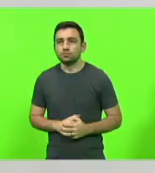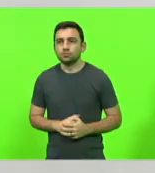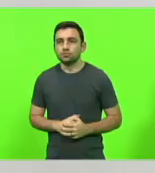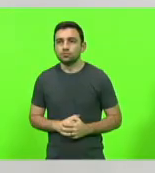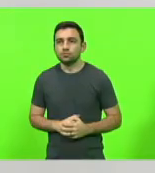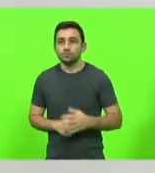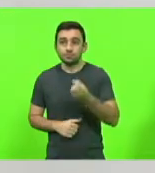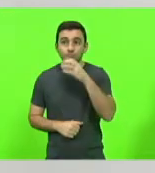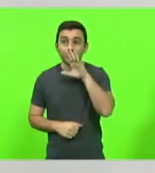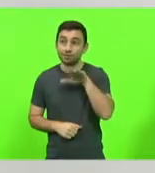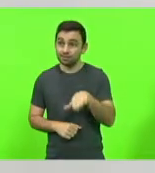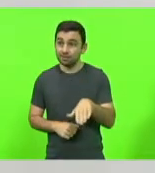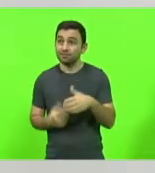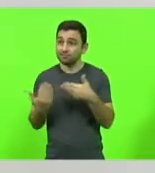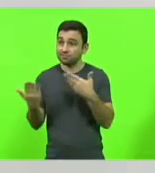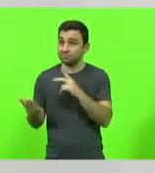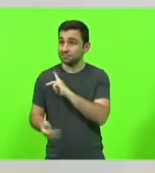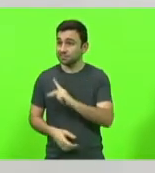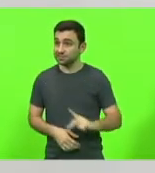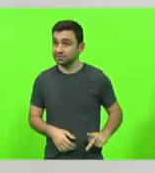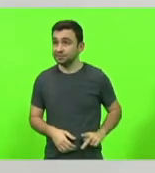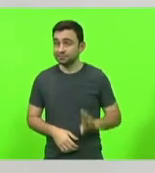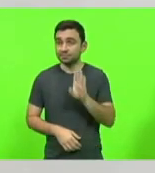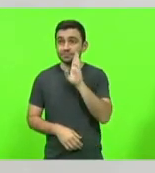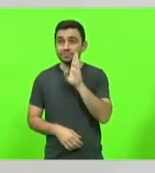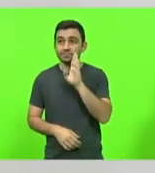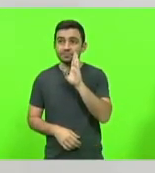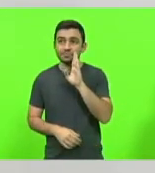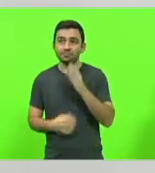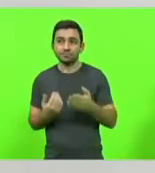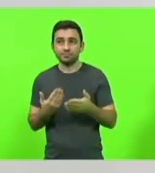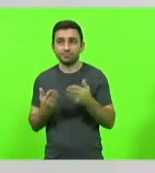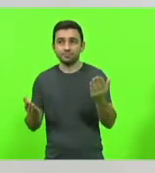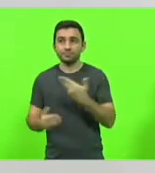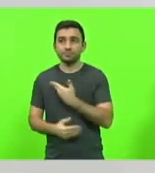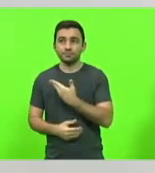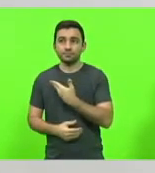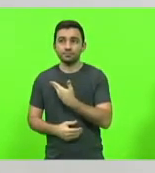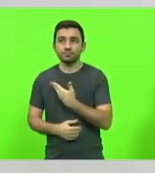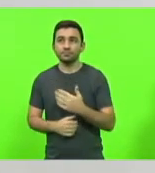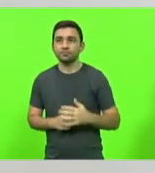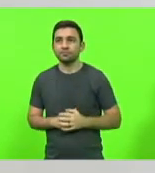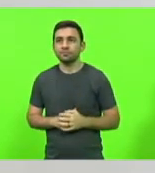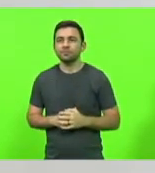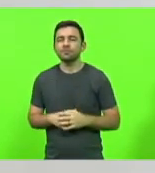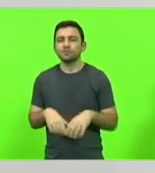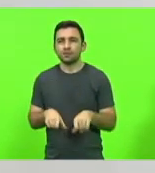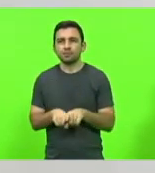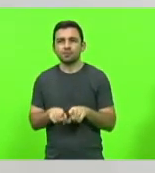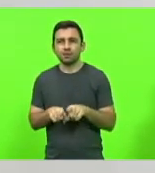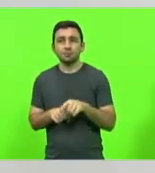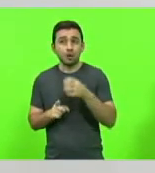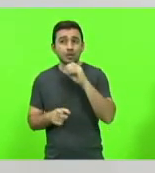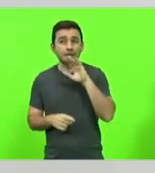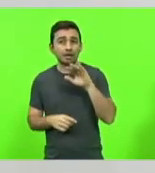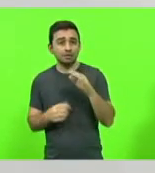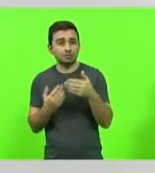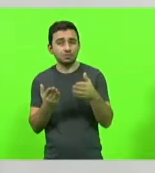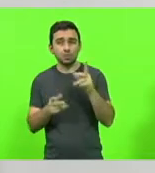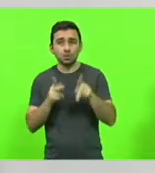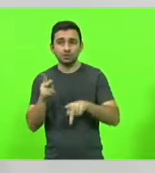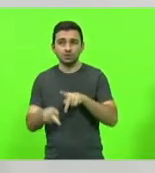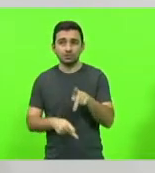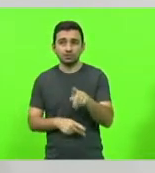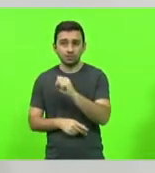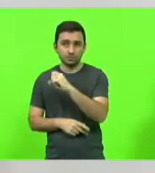Boa tarde, presidente Berlanda. Boa tarde, demais colegas. Boa tarde a todos os catarinenses que